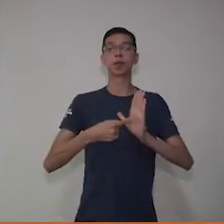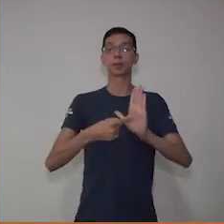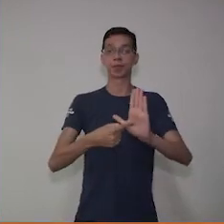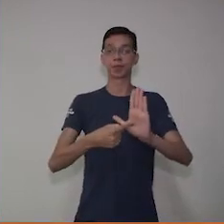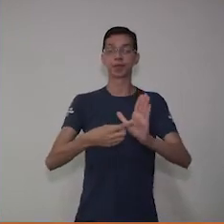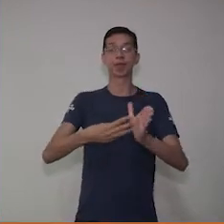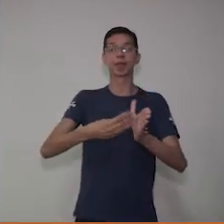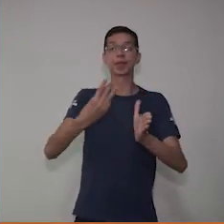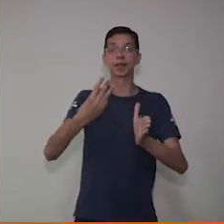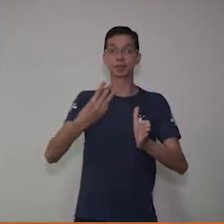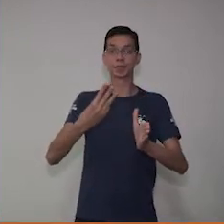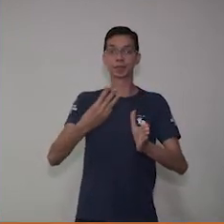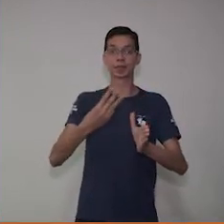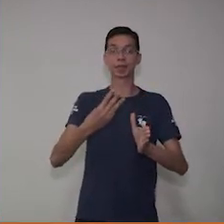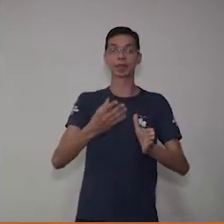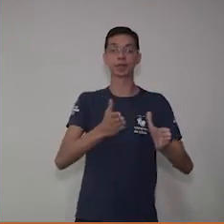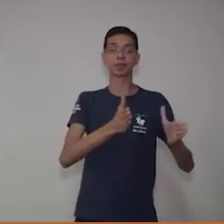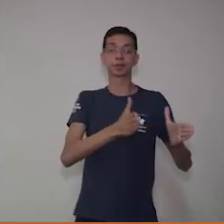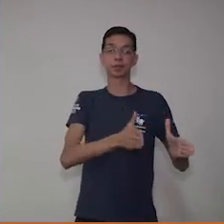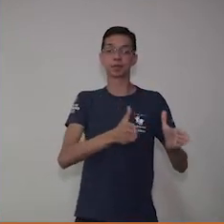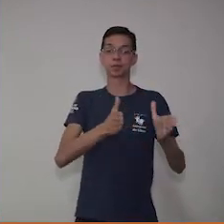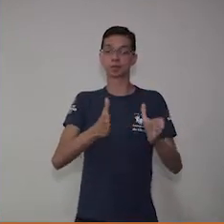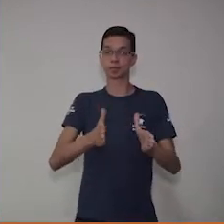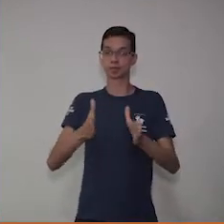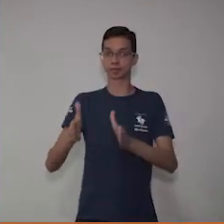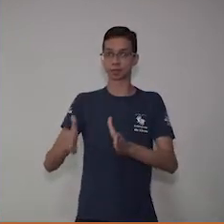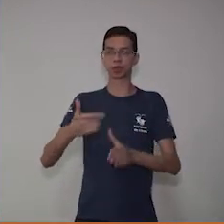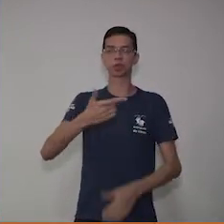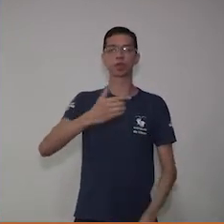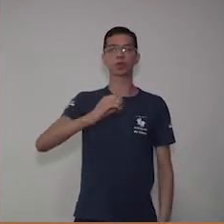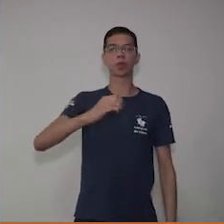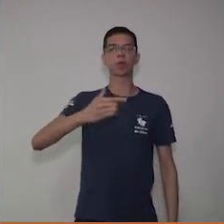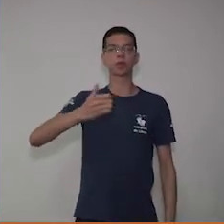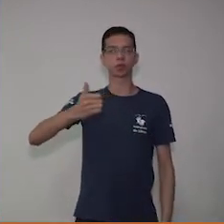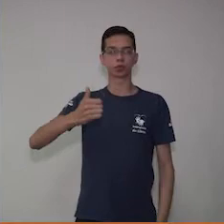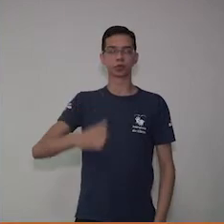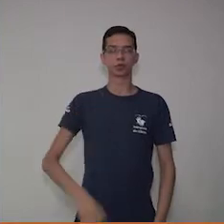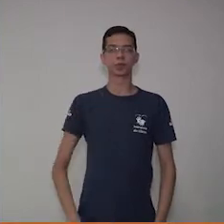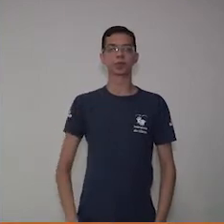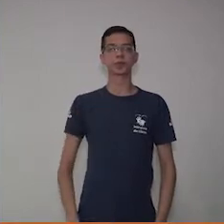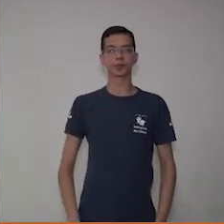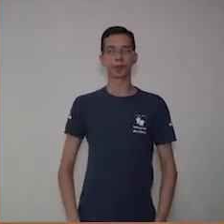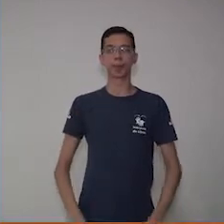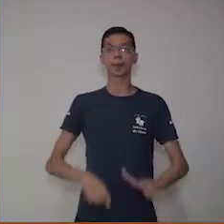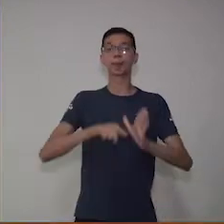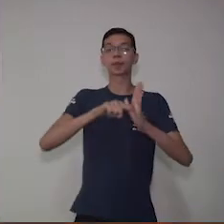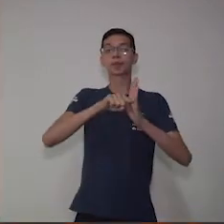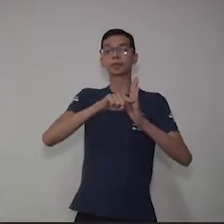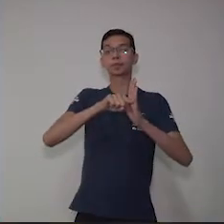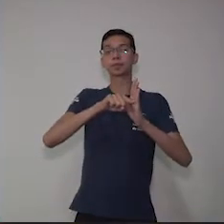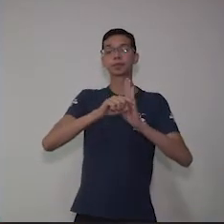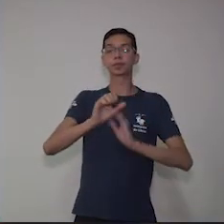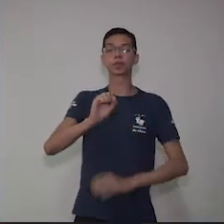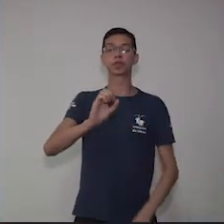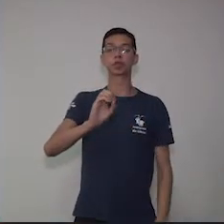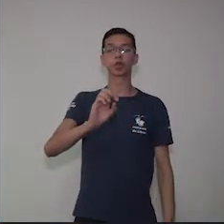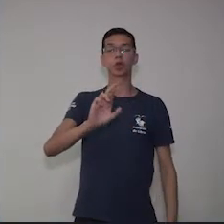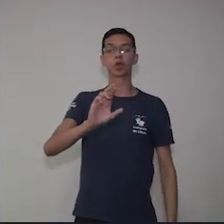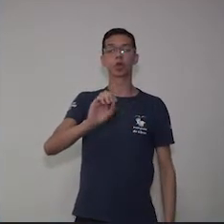fase de 2021 do inquérito sorológico para adultos maiores de 18